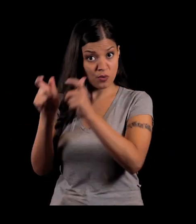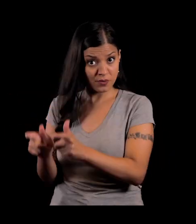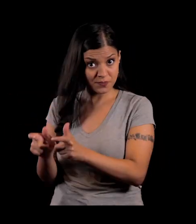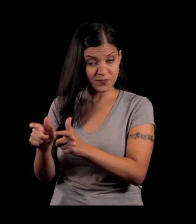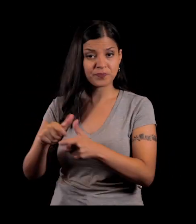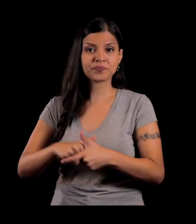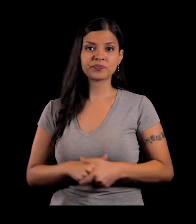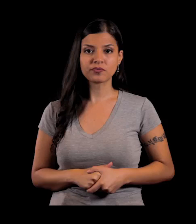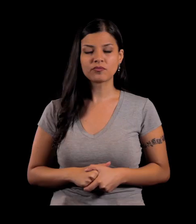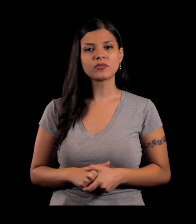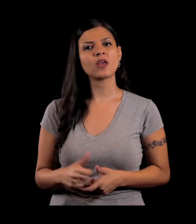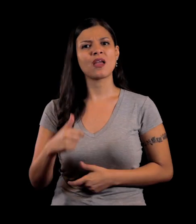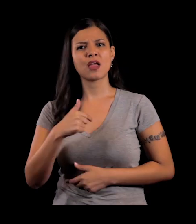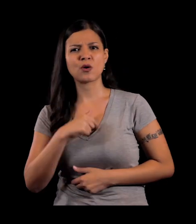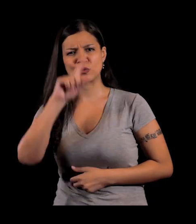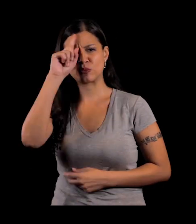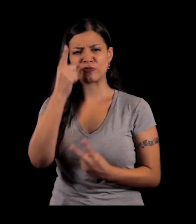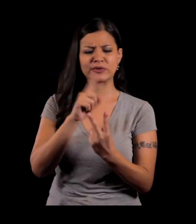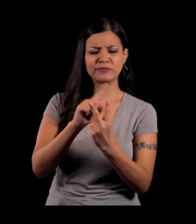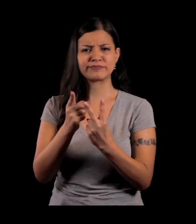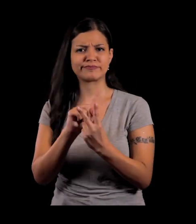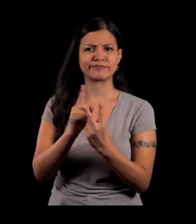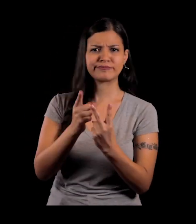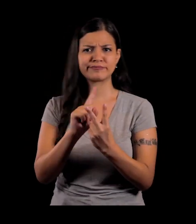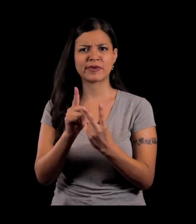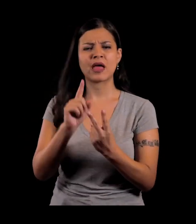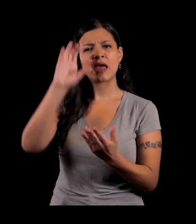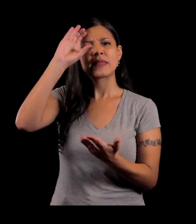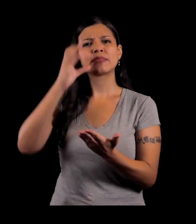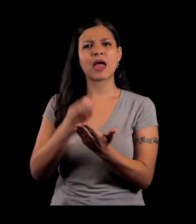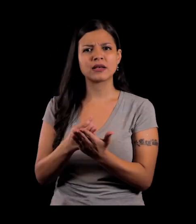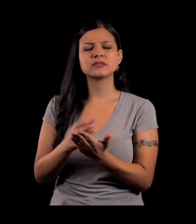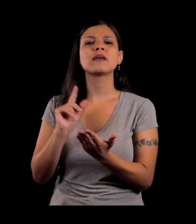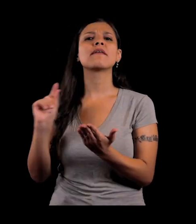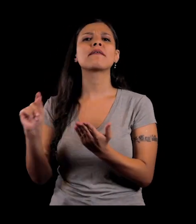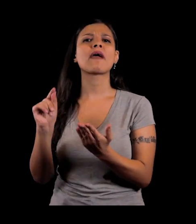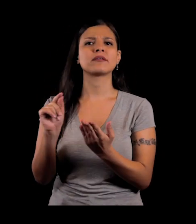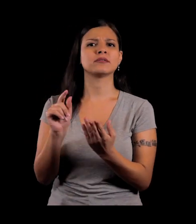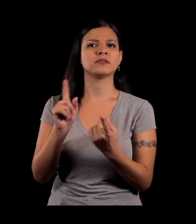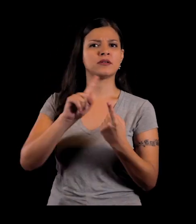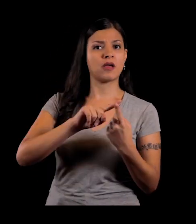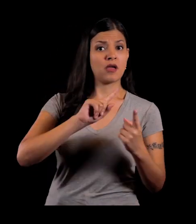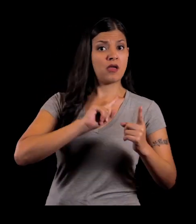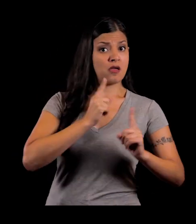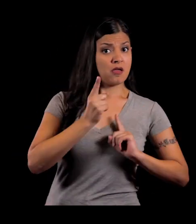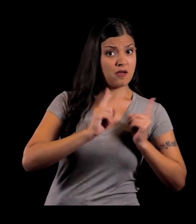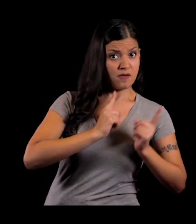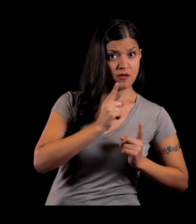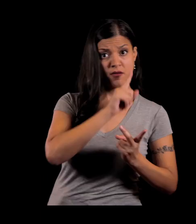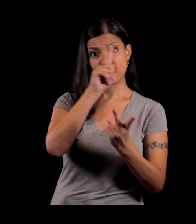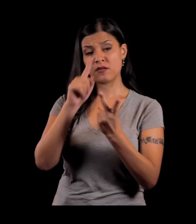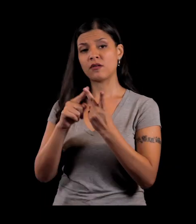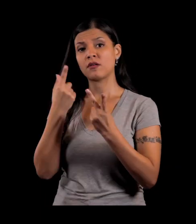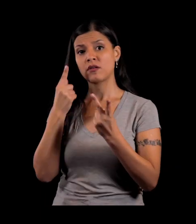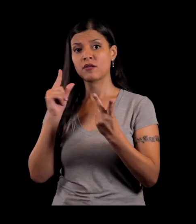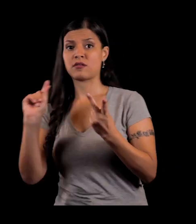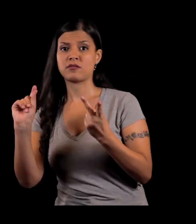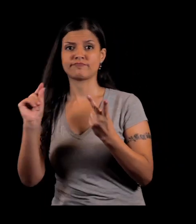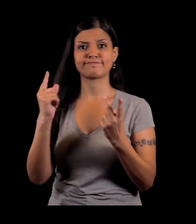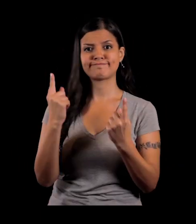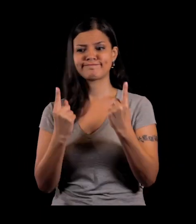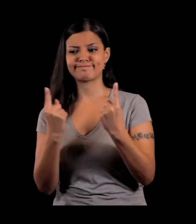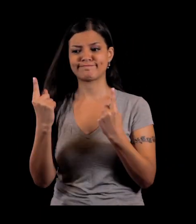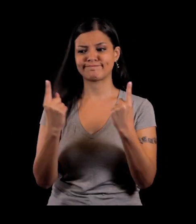hesitei muito. Ao elaborar a tese de doutoramento, hesitei bastante entre Fernando Pessoa e